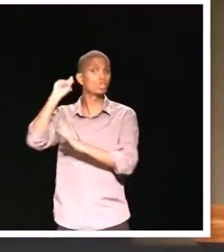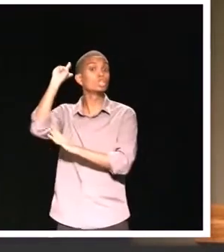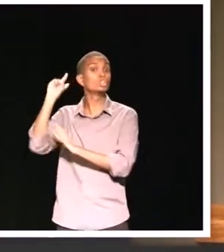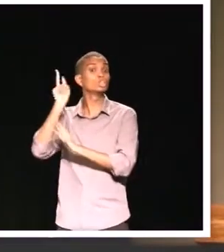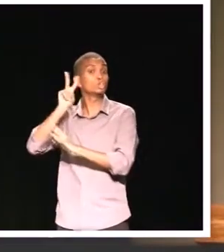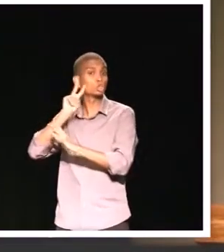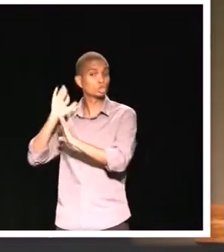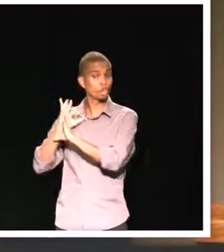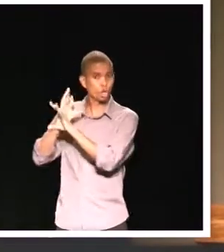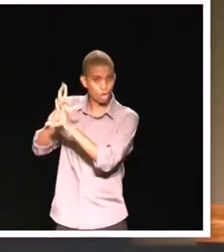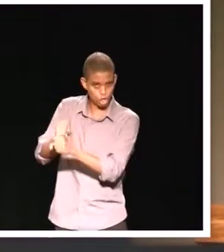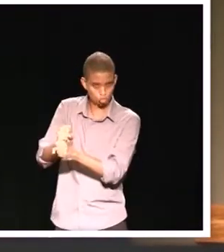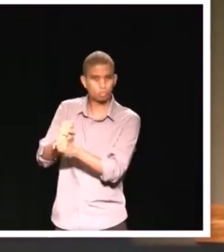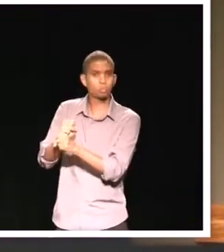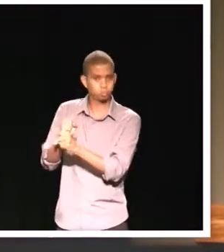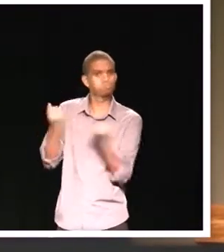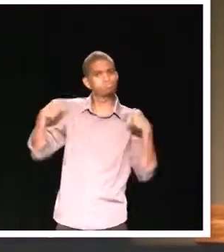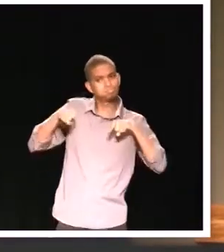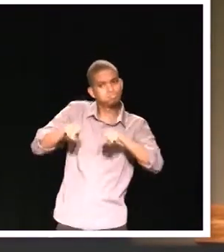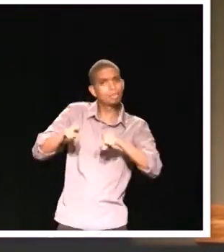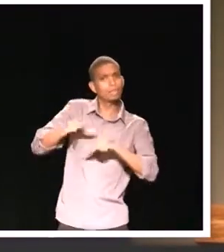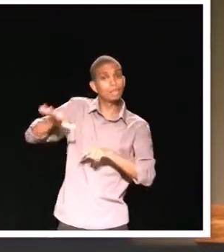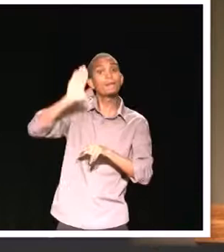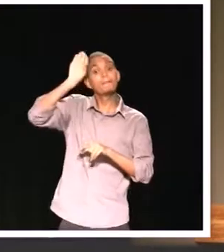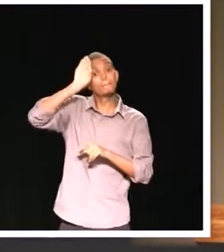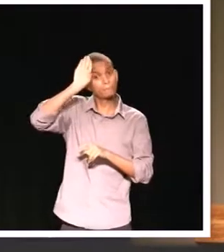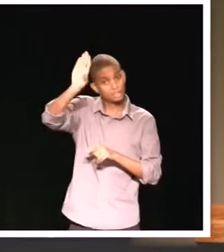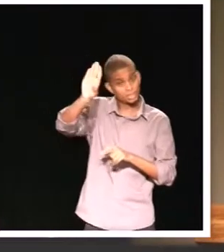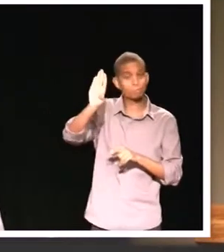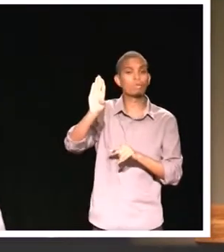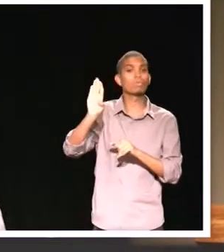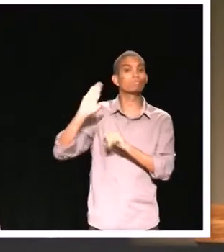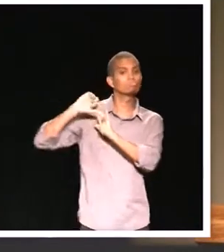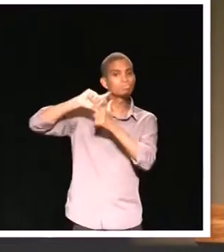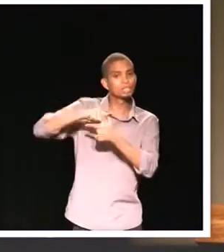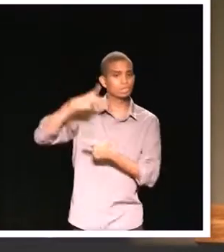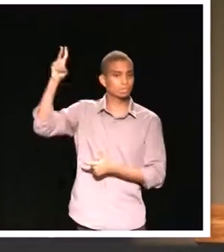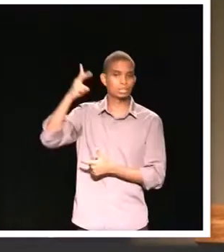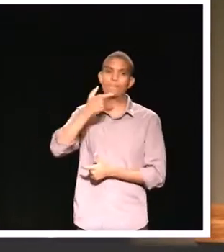existiram contemporaneamente, principalmente na tradição inglesa,